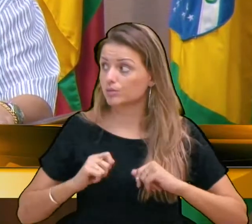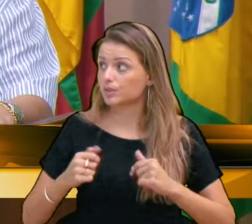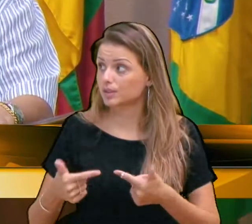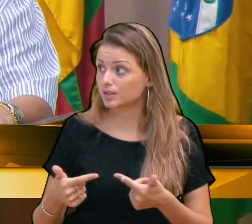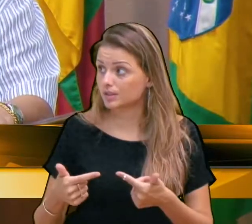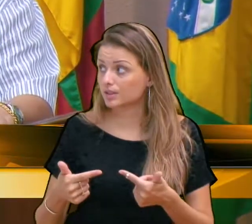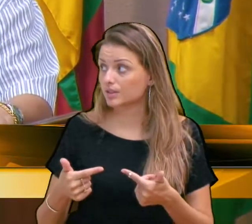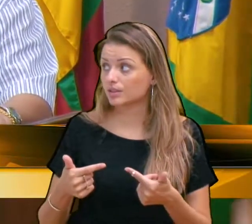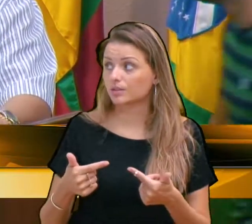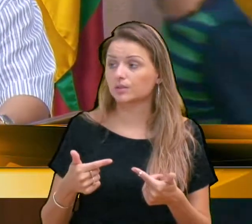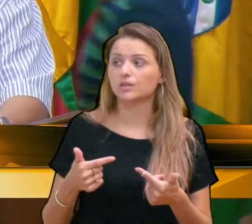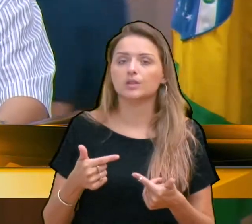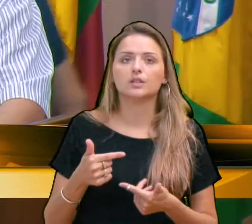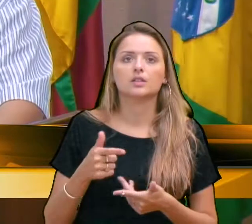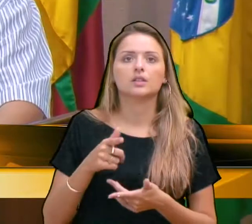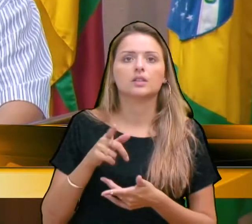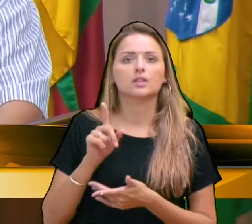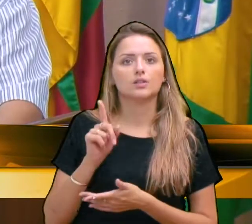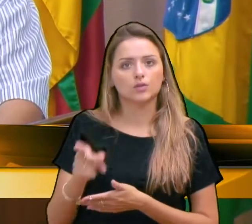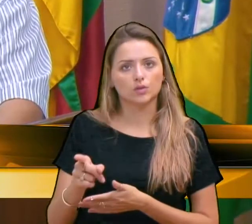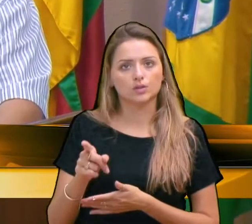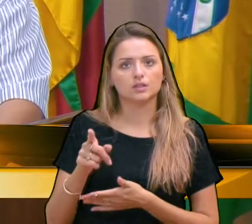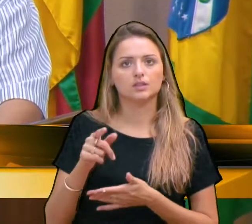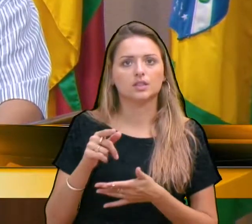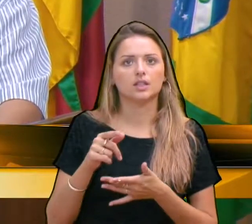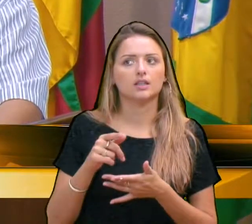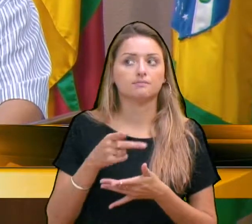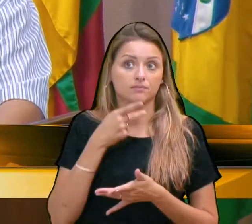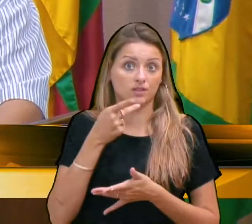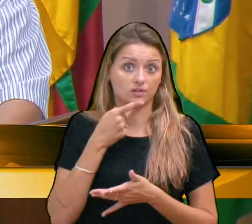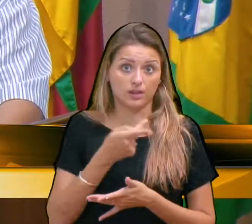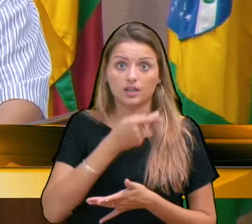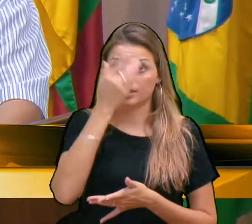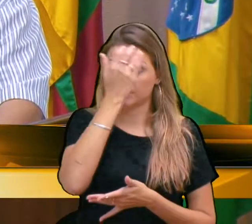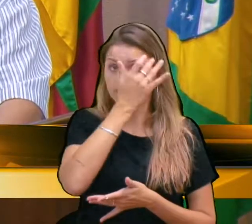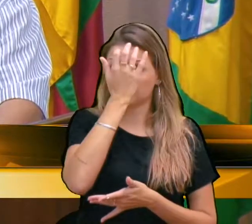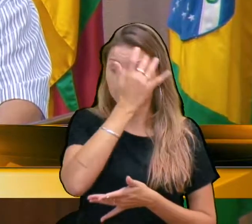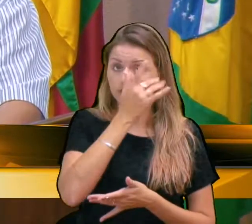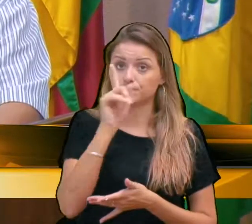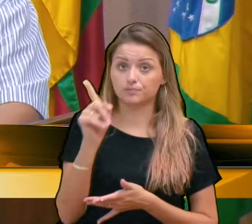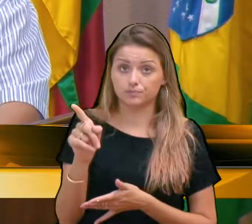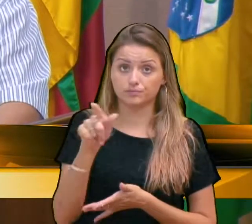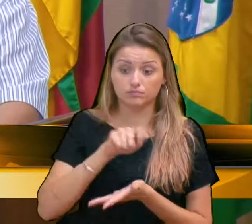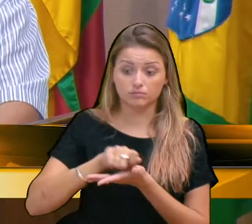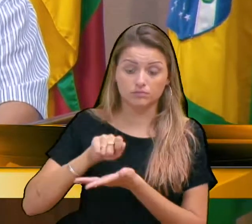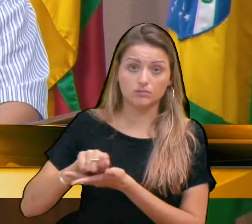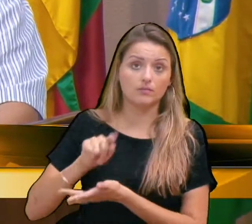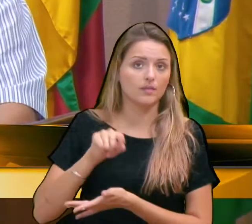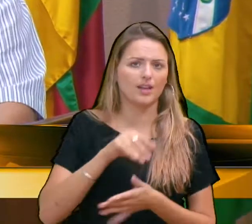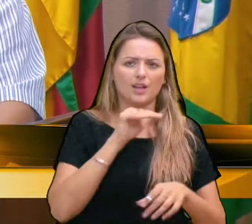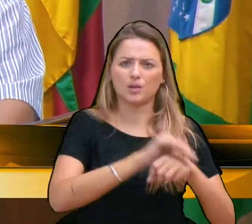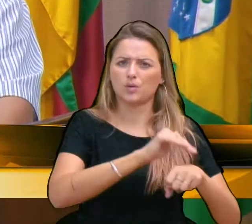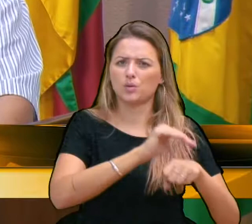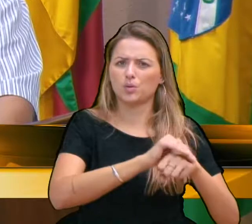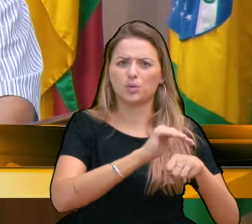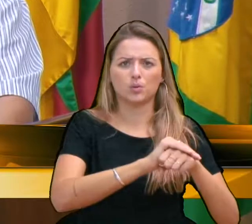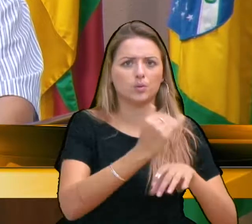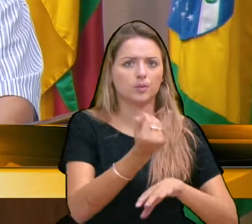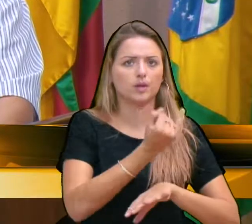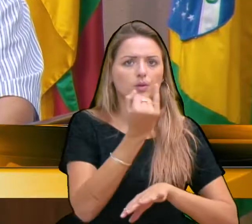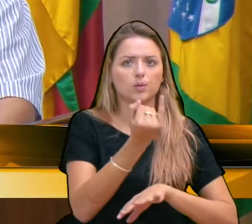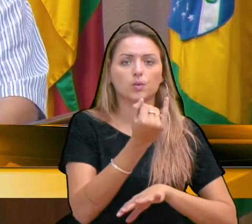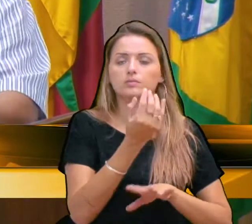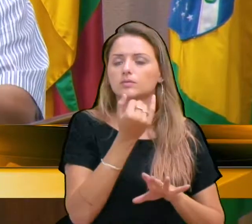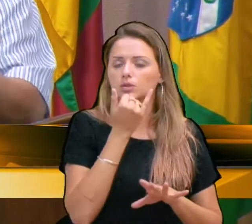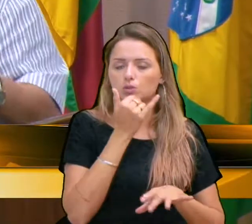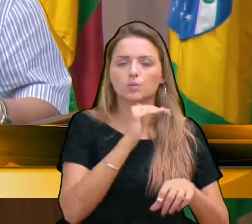tem catalogado, vereadora Adiló, elas são por culpa única e exclusiva do Poder